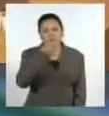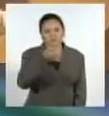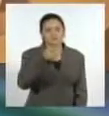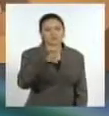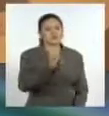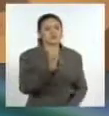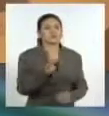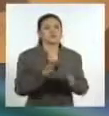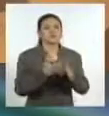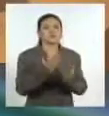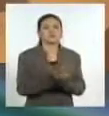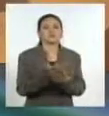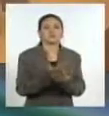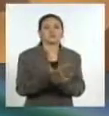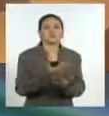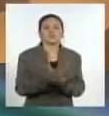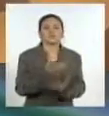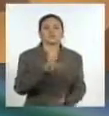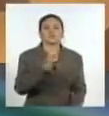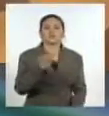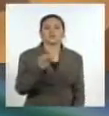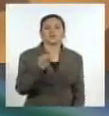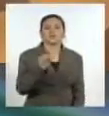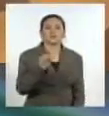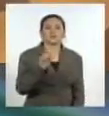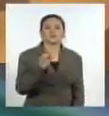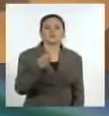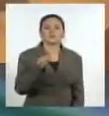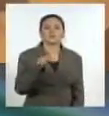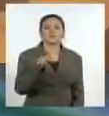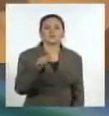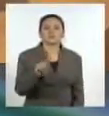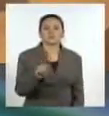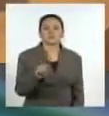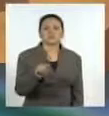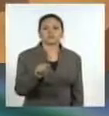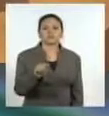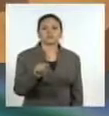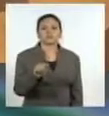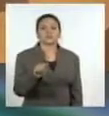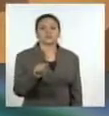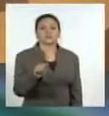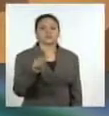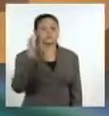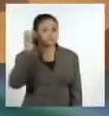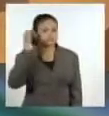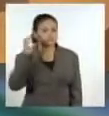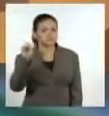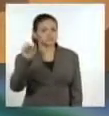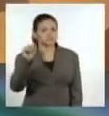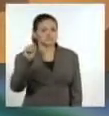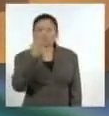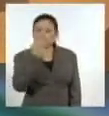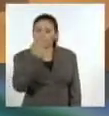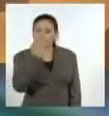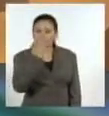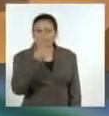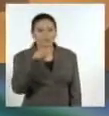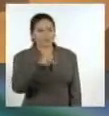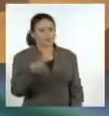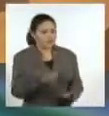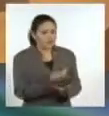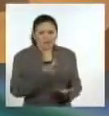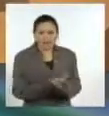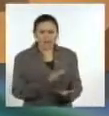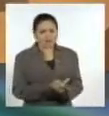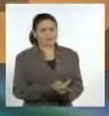estadual Rosiana Sarney Murat, ele diria, isto é uma indecência, isto é imoral, e diria com a eloquência que poucos têm,